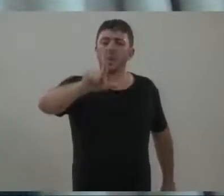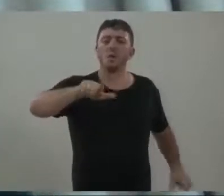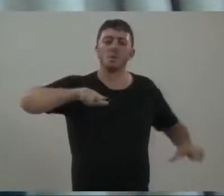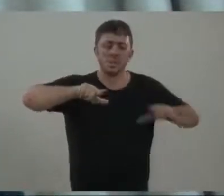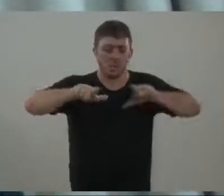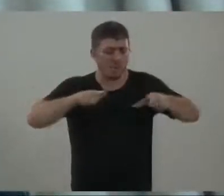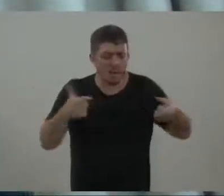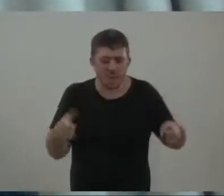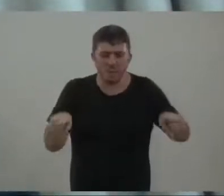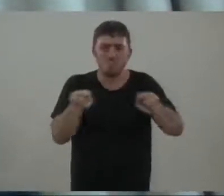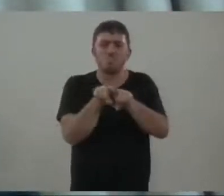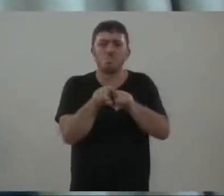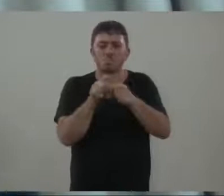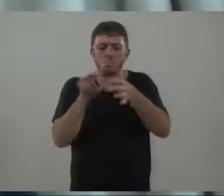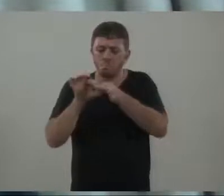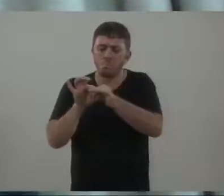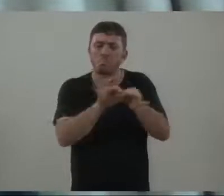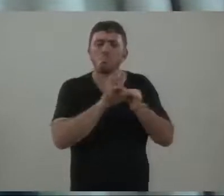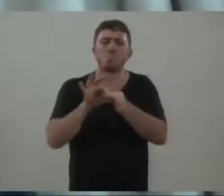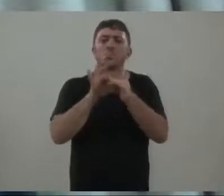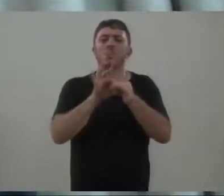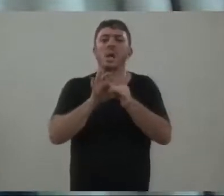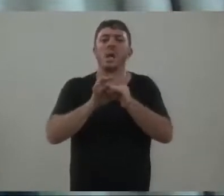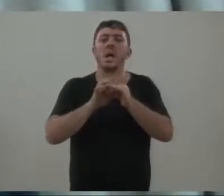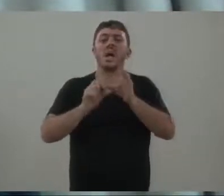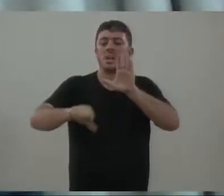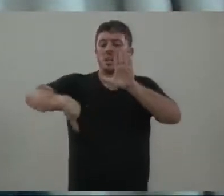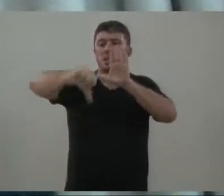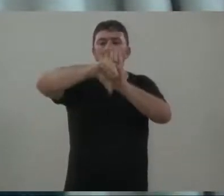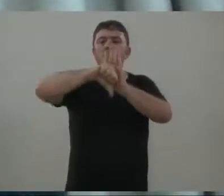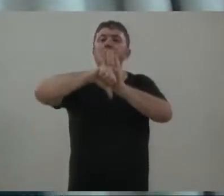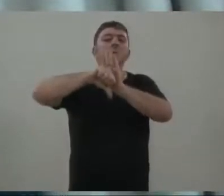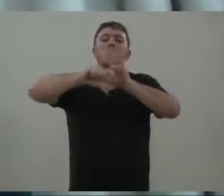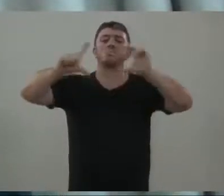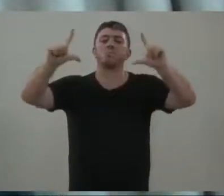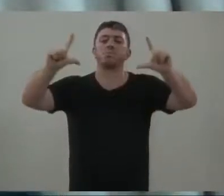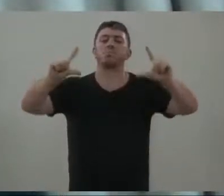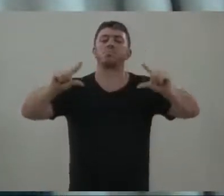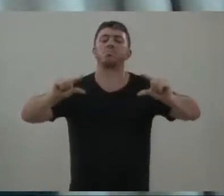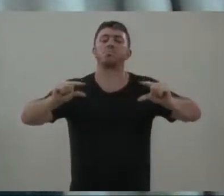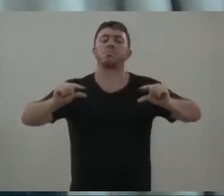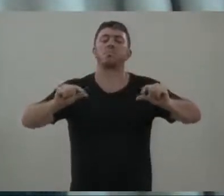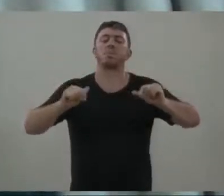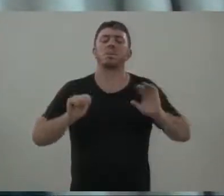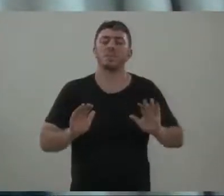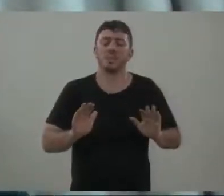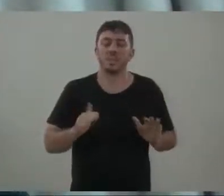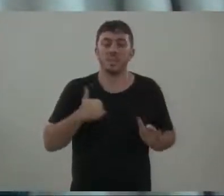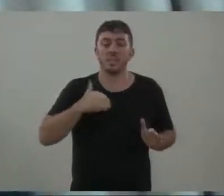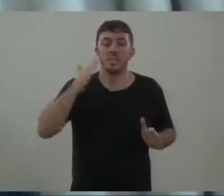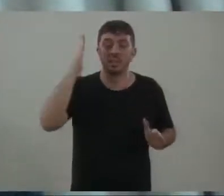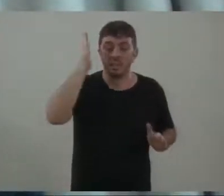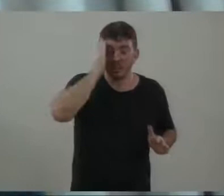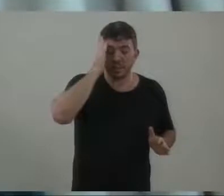de crime, ele cresça na nossa cidade. Sabemos que muitas das vezes é difícil